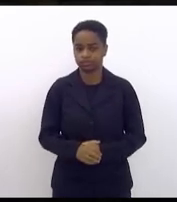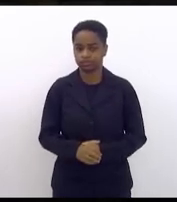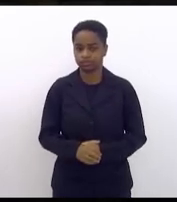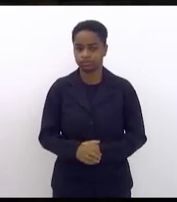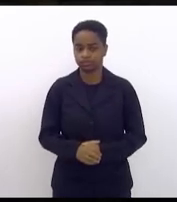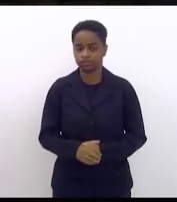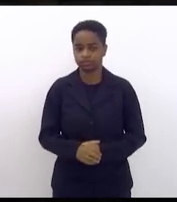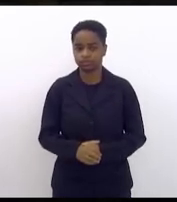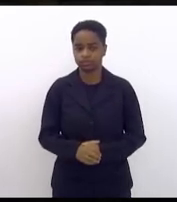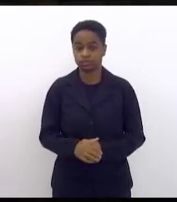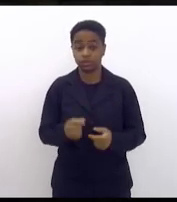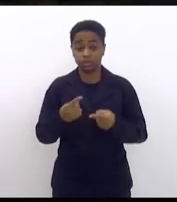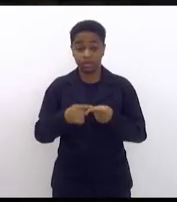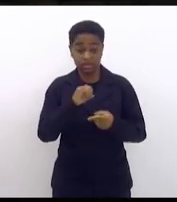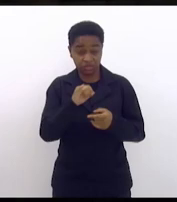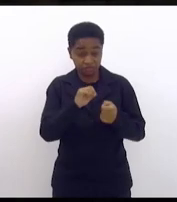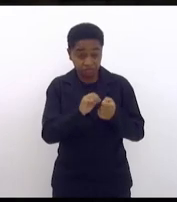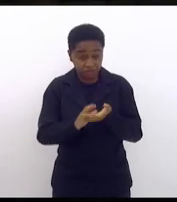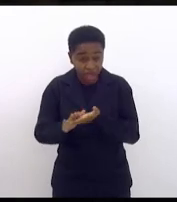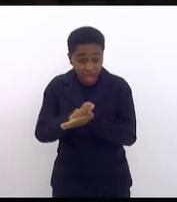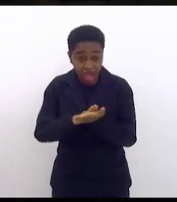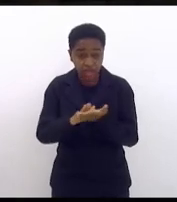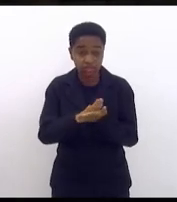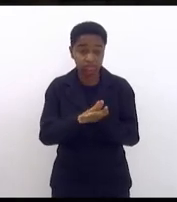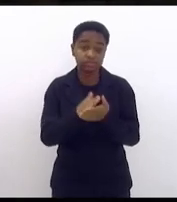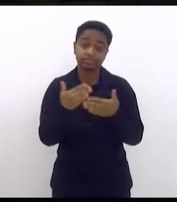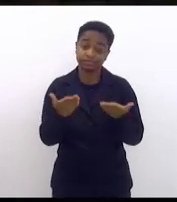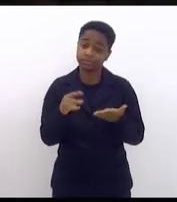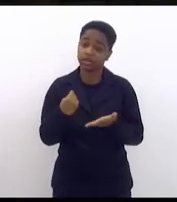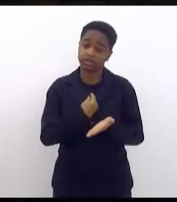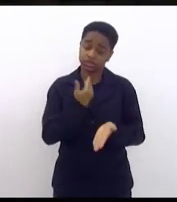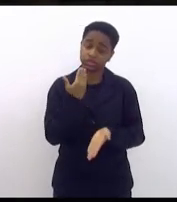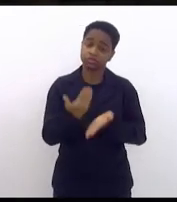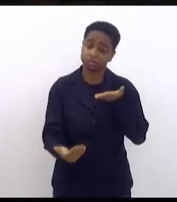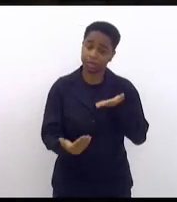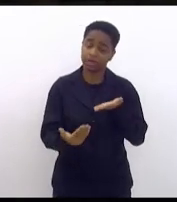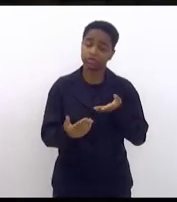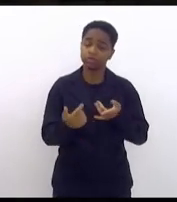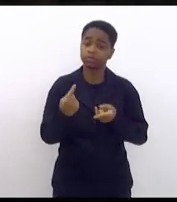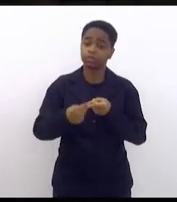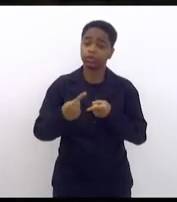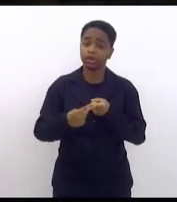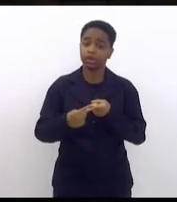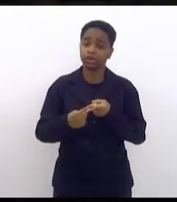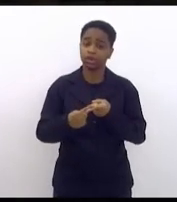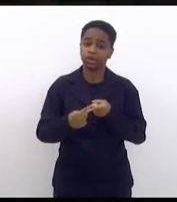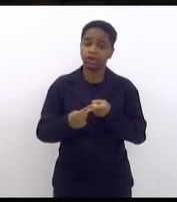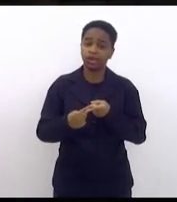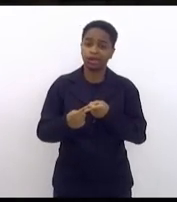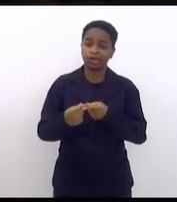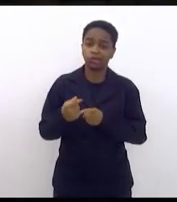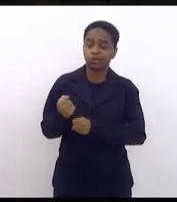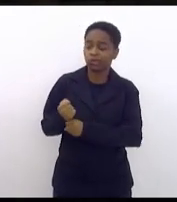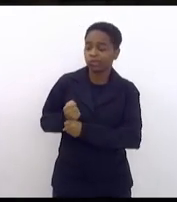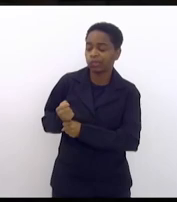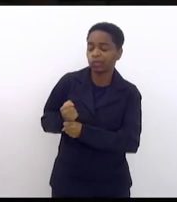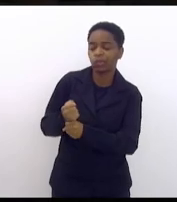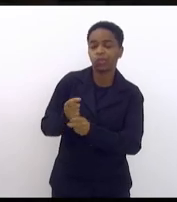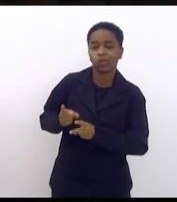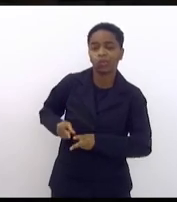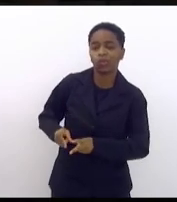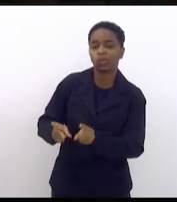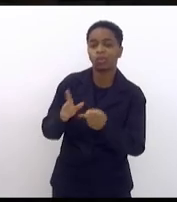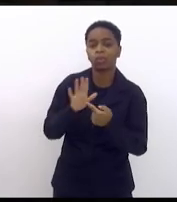Porque, senão, nós vamos perder o princípio. Perder, pelo princípio da anualidade, a